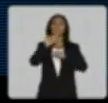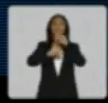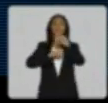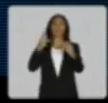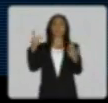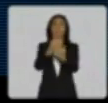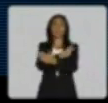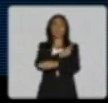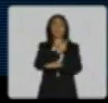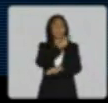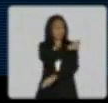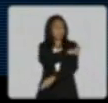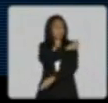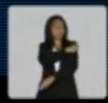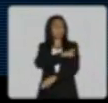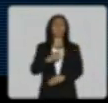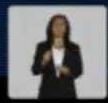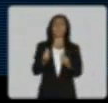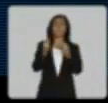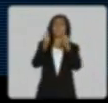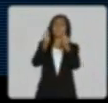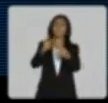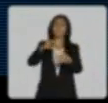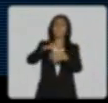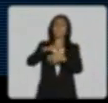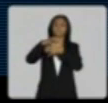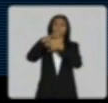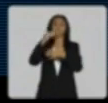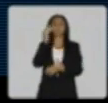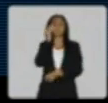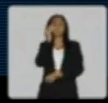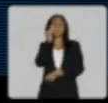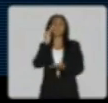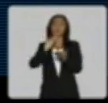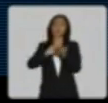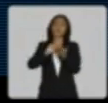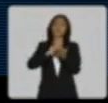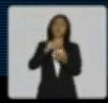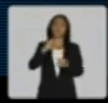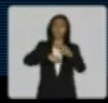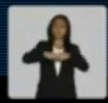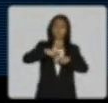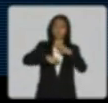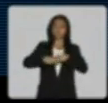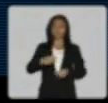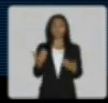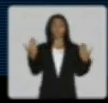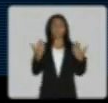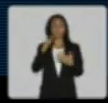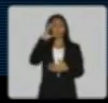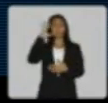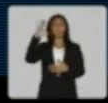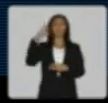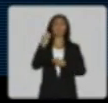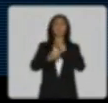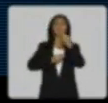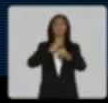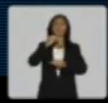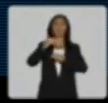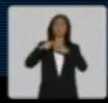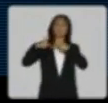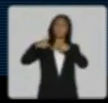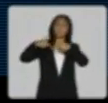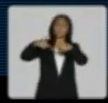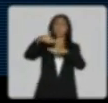o que aconteceu com a cidade do rio ao eleger um candidato sem muita experiência como gestor agora imagine o que pode